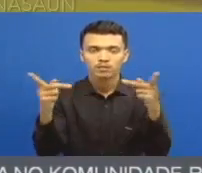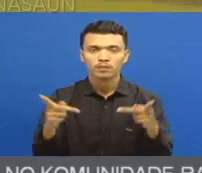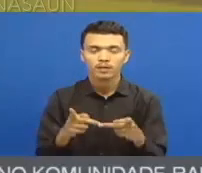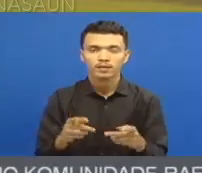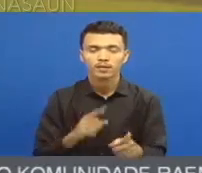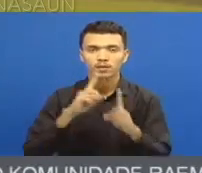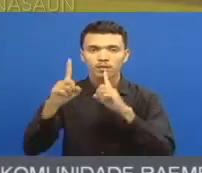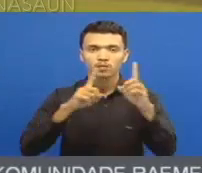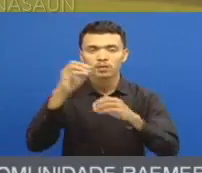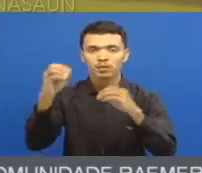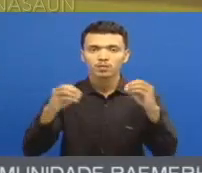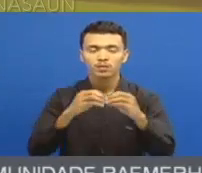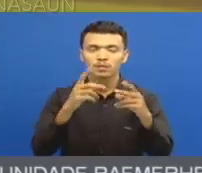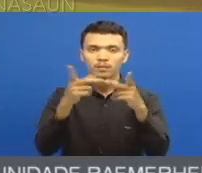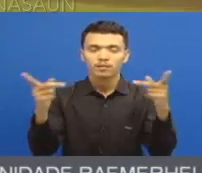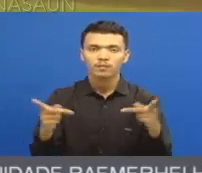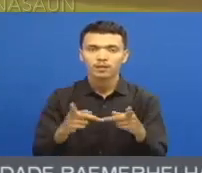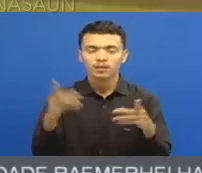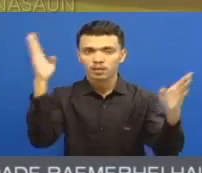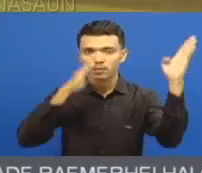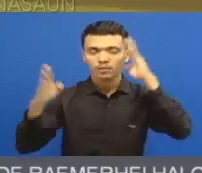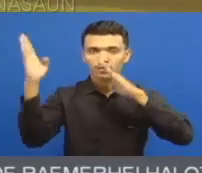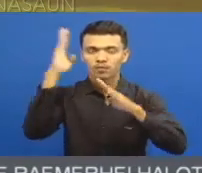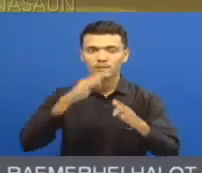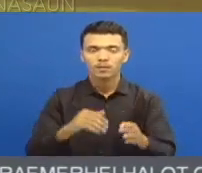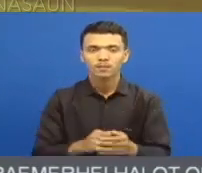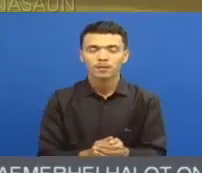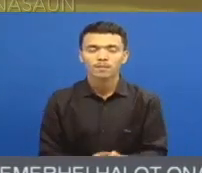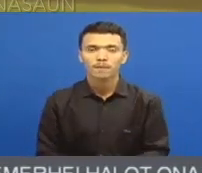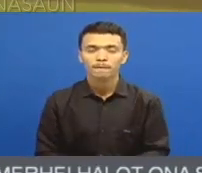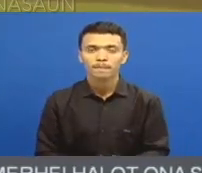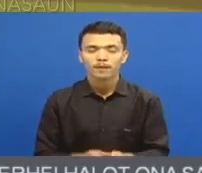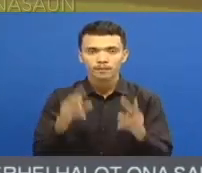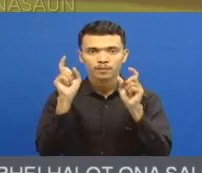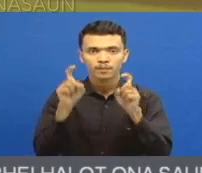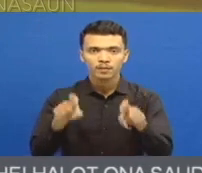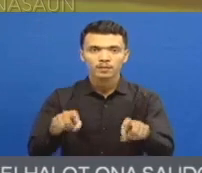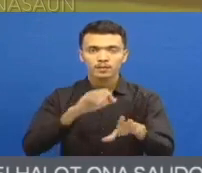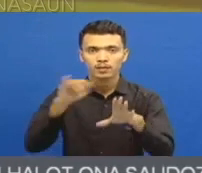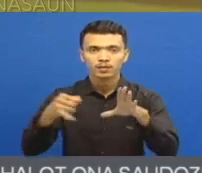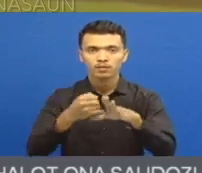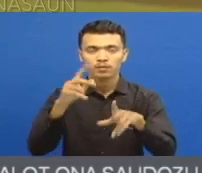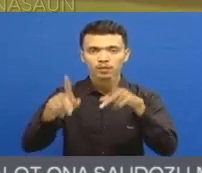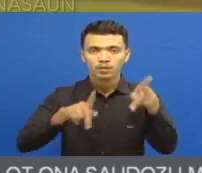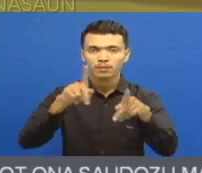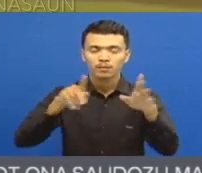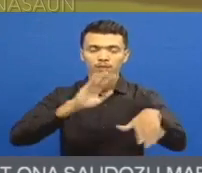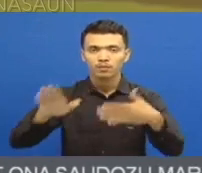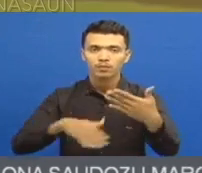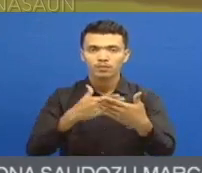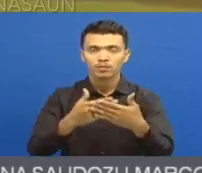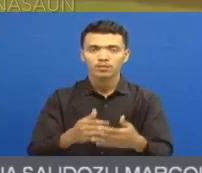Está com o ambiente no problema transversais, né? Que precisa envolve em roto e alaram,